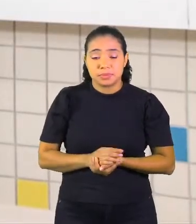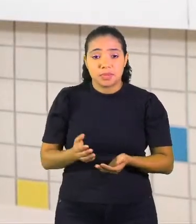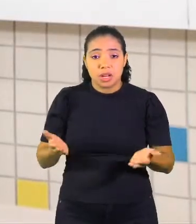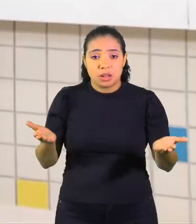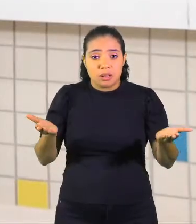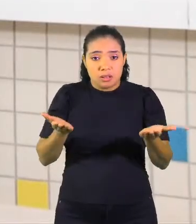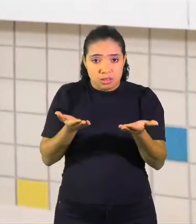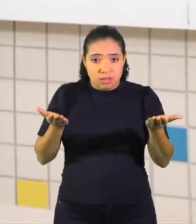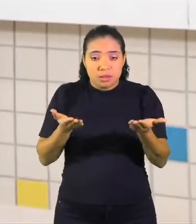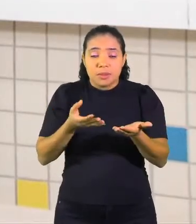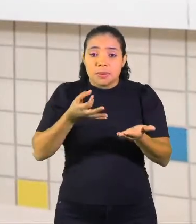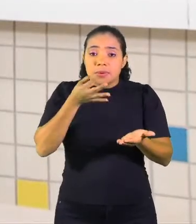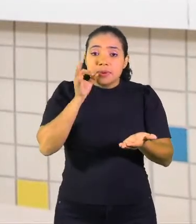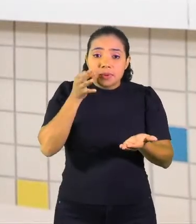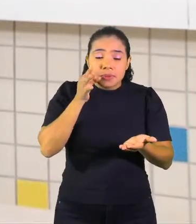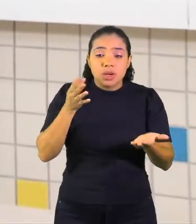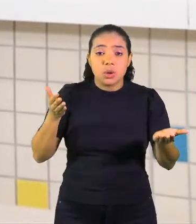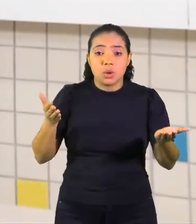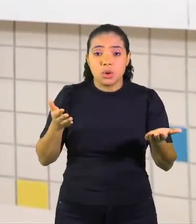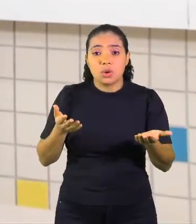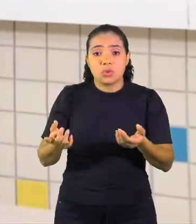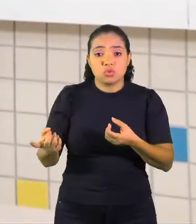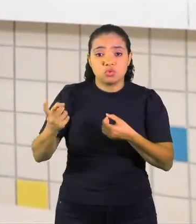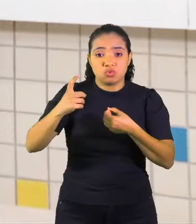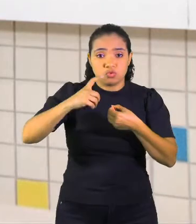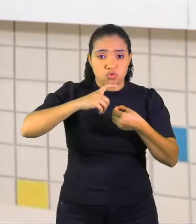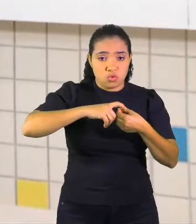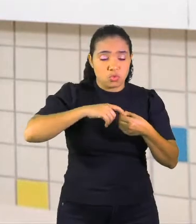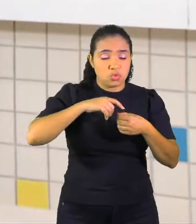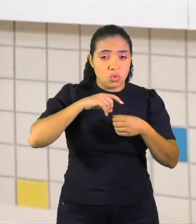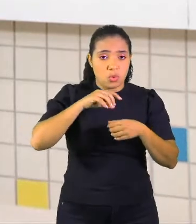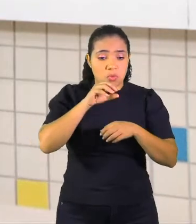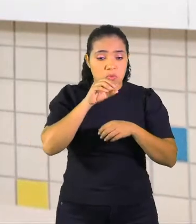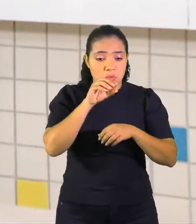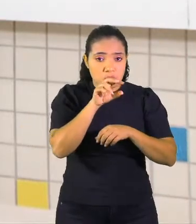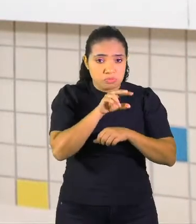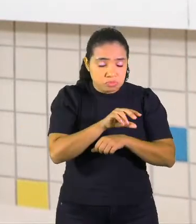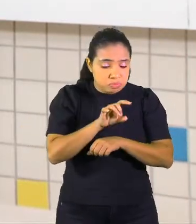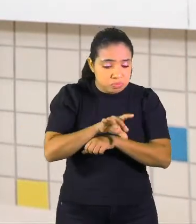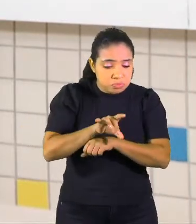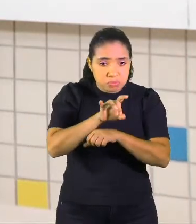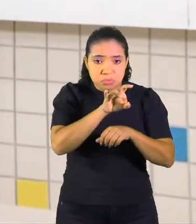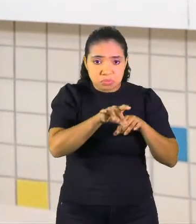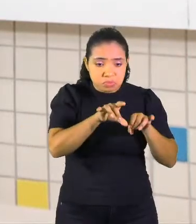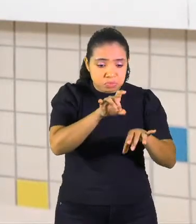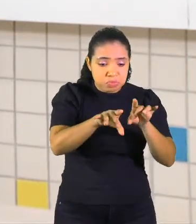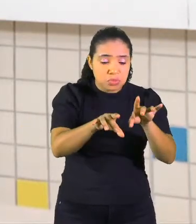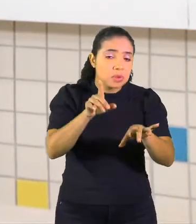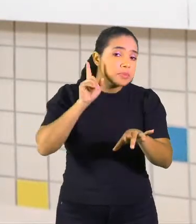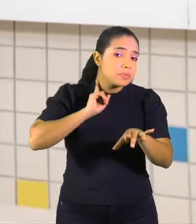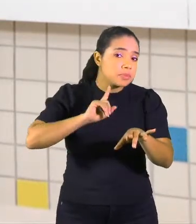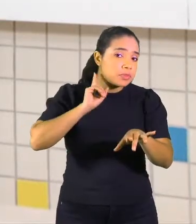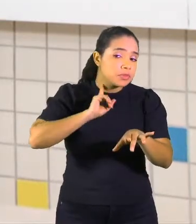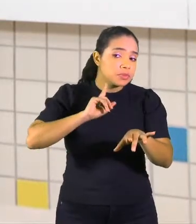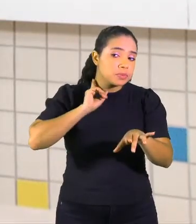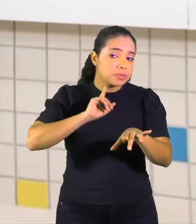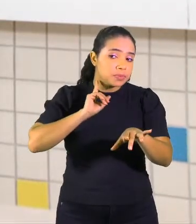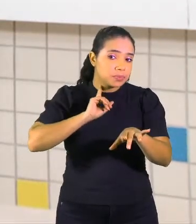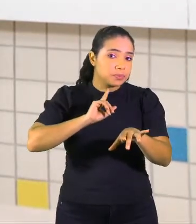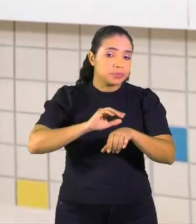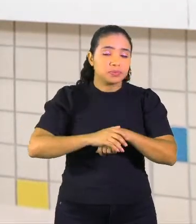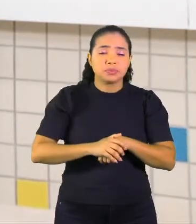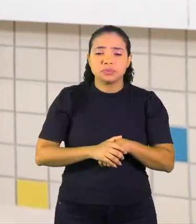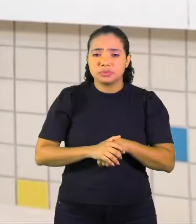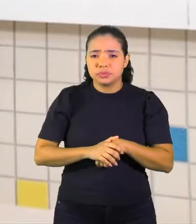Atualmente, esse café hoje voltou a ser cultivado lá para as regiões de Minas Gerais,